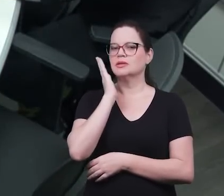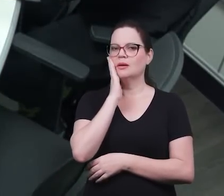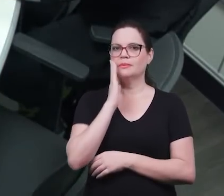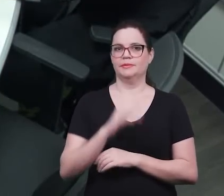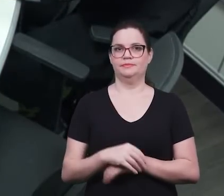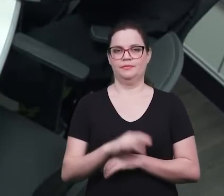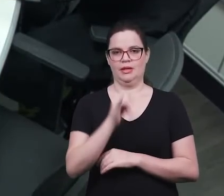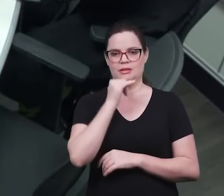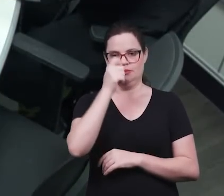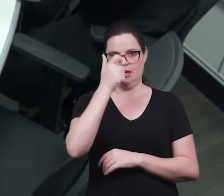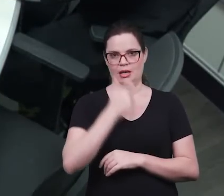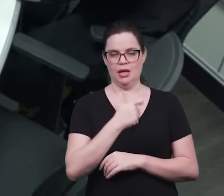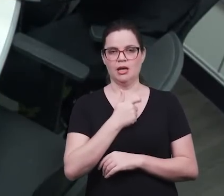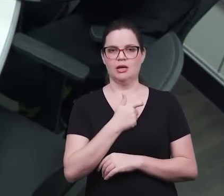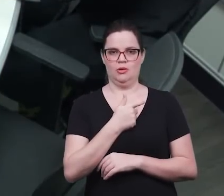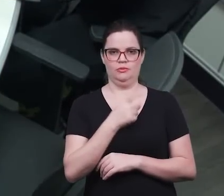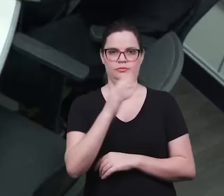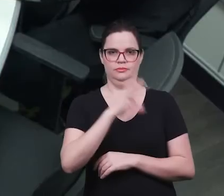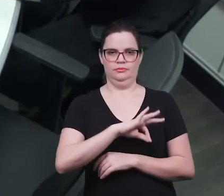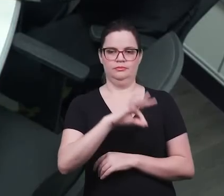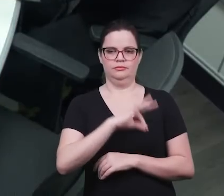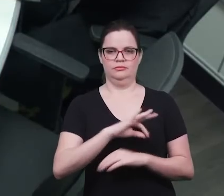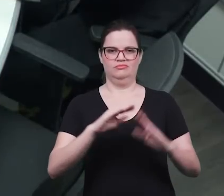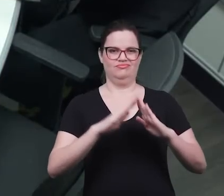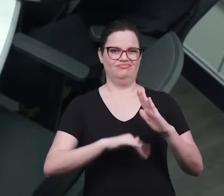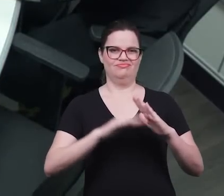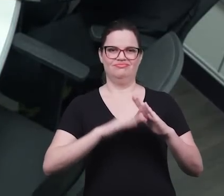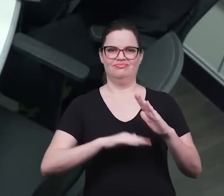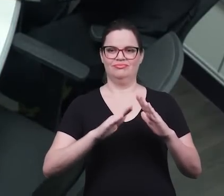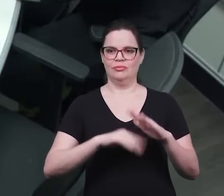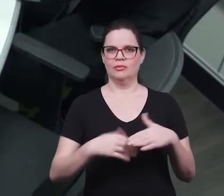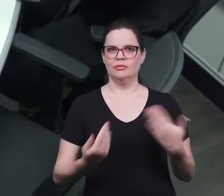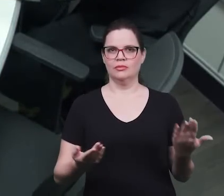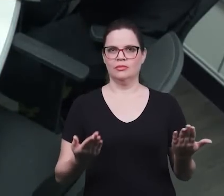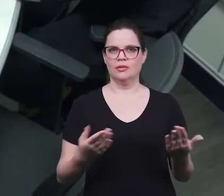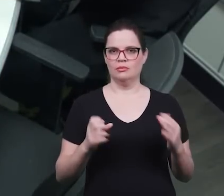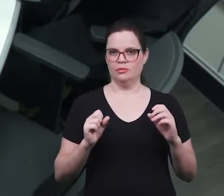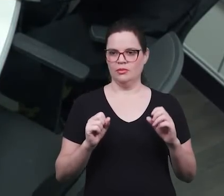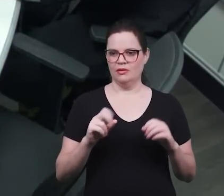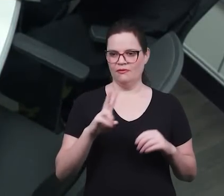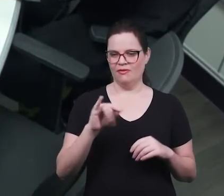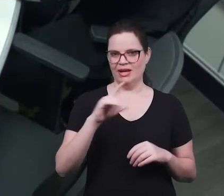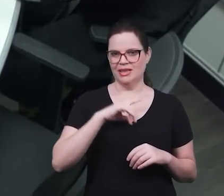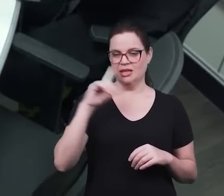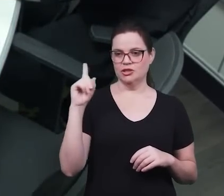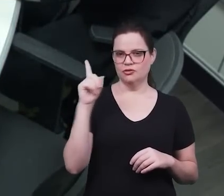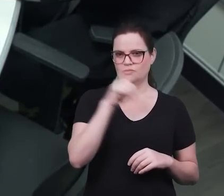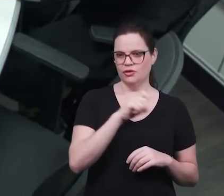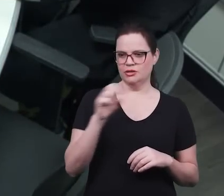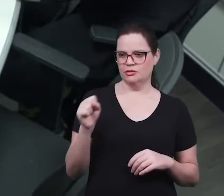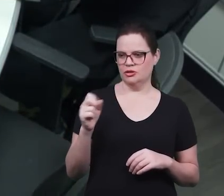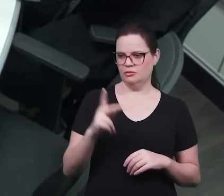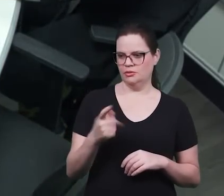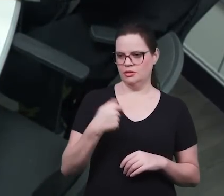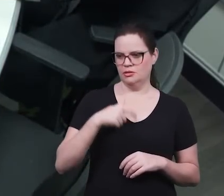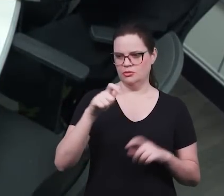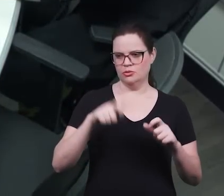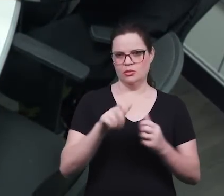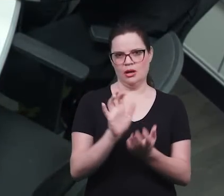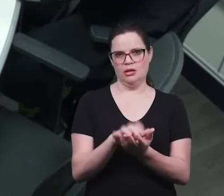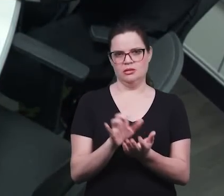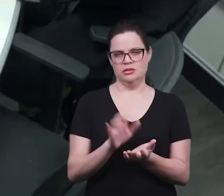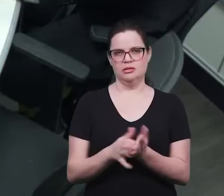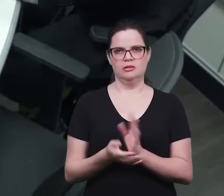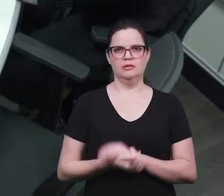eu sendo baixa renda, eu vou ter alguma dificuldade para eu poder me aposentar? Sou daqui de Recife,